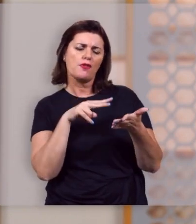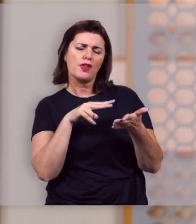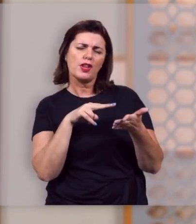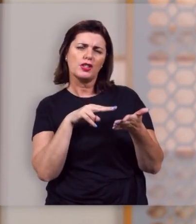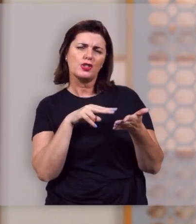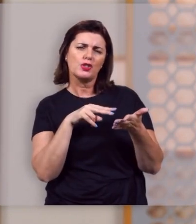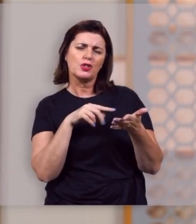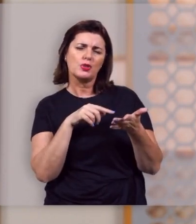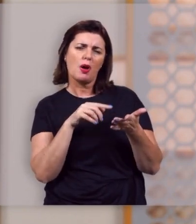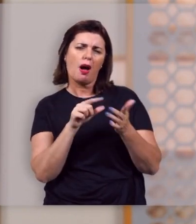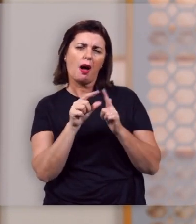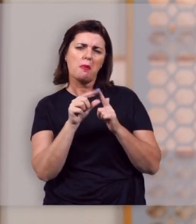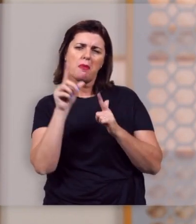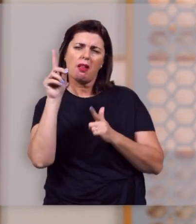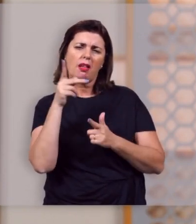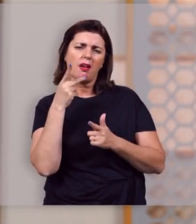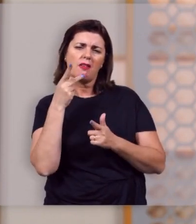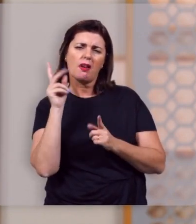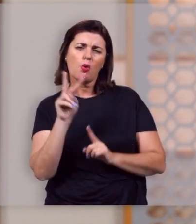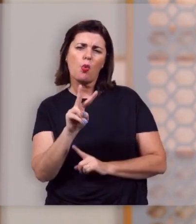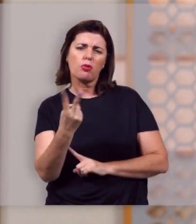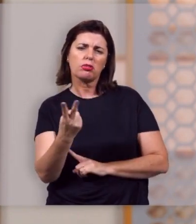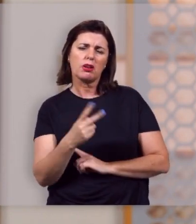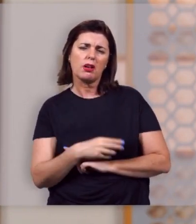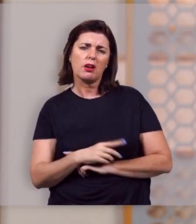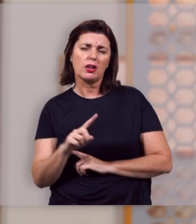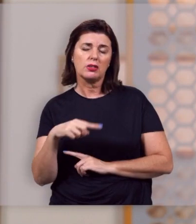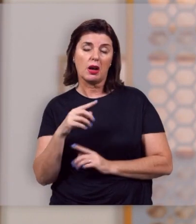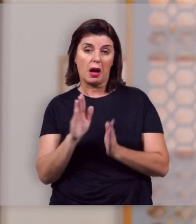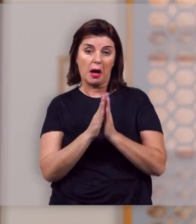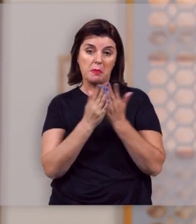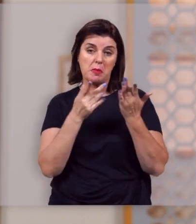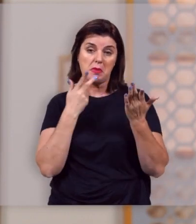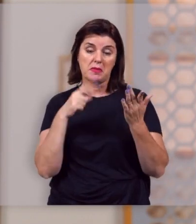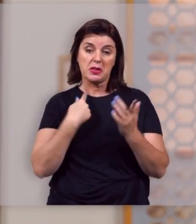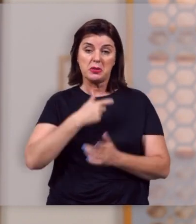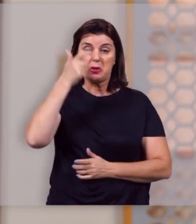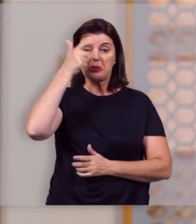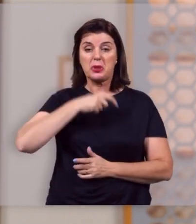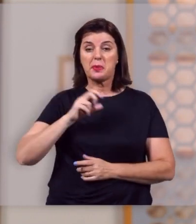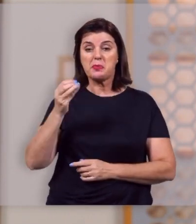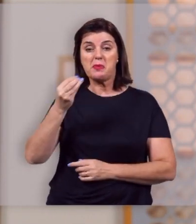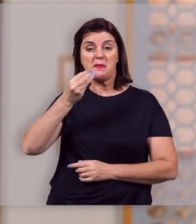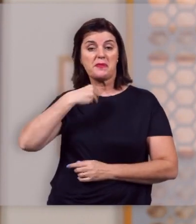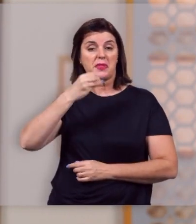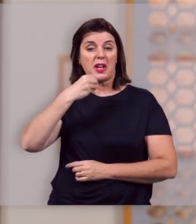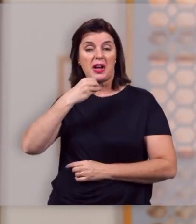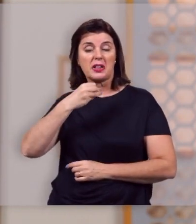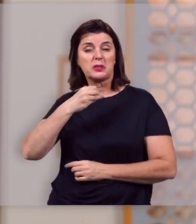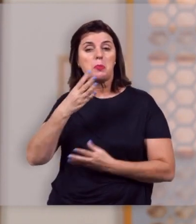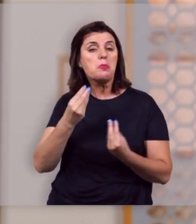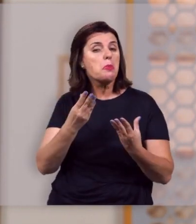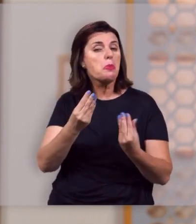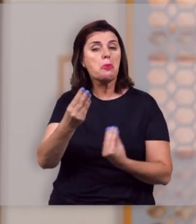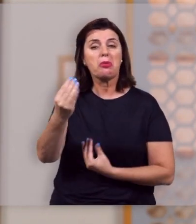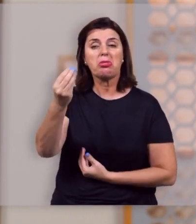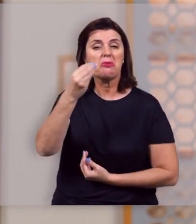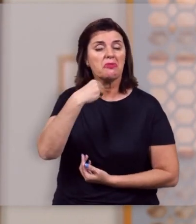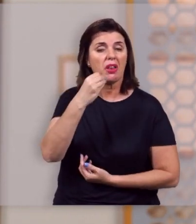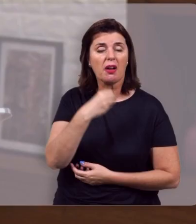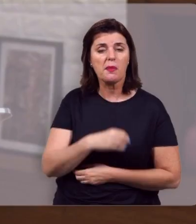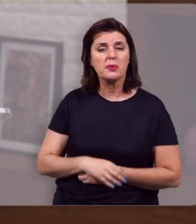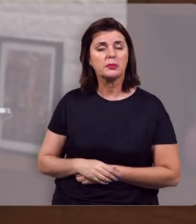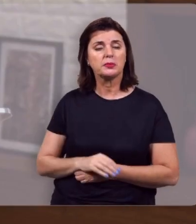vejo que a Bíblia diz exatamente o contrário. A Bíblia diz que nós somos fracos e muito